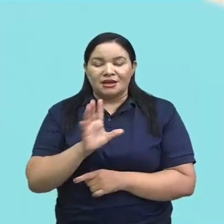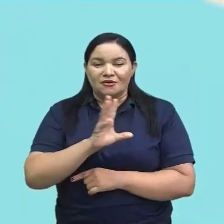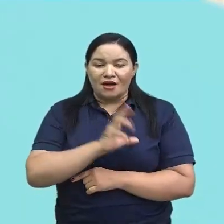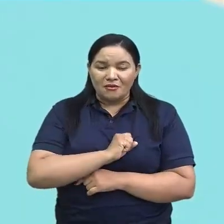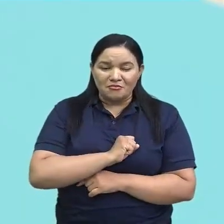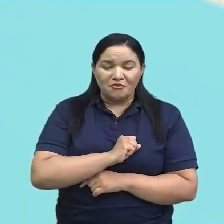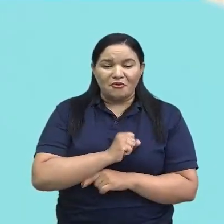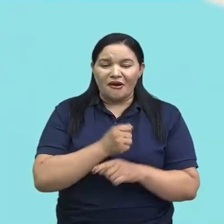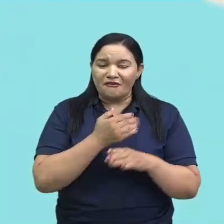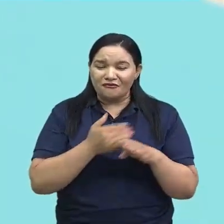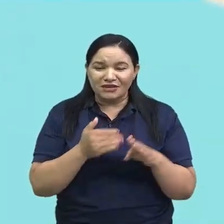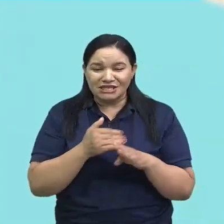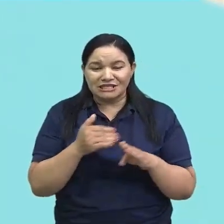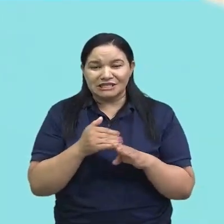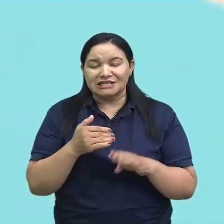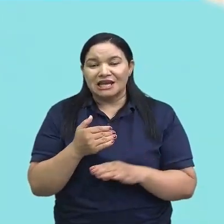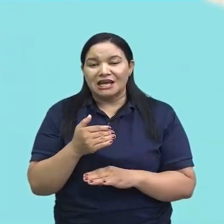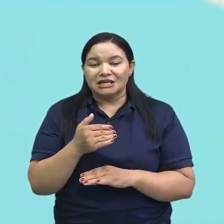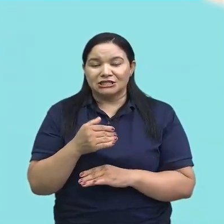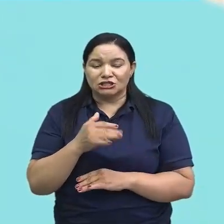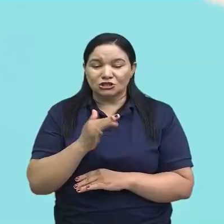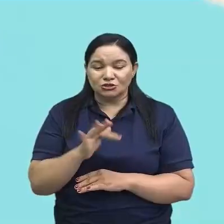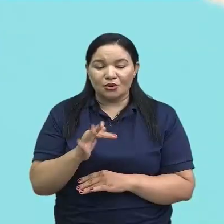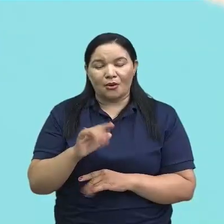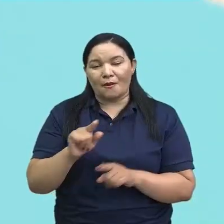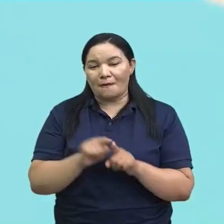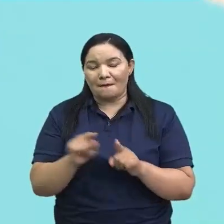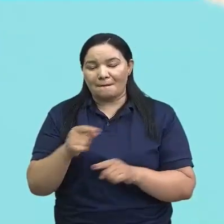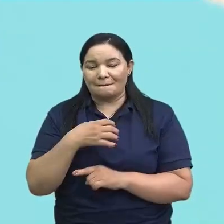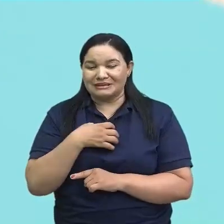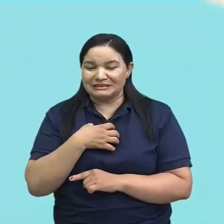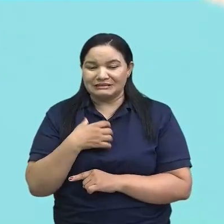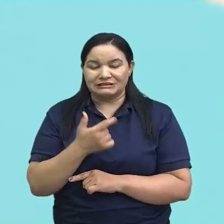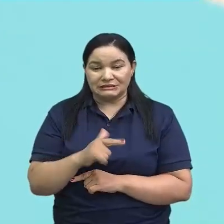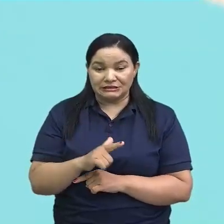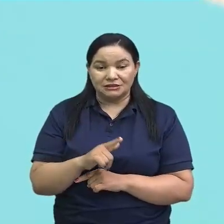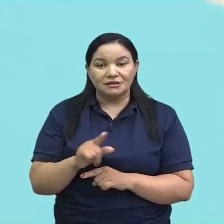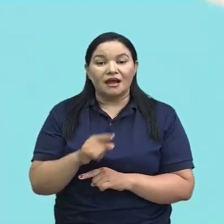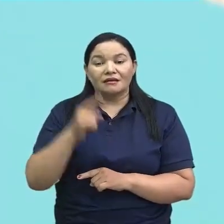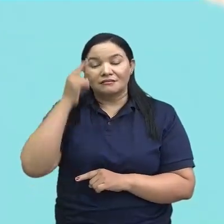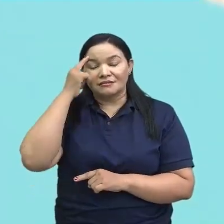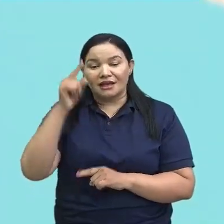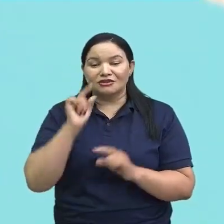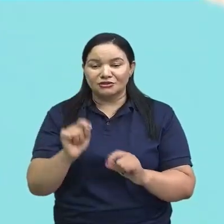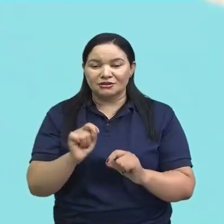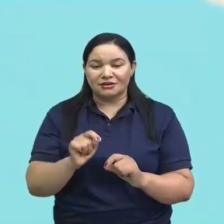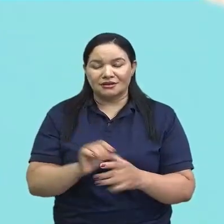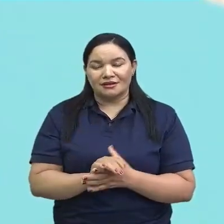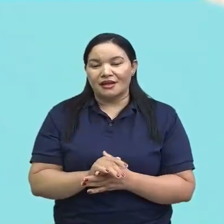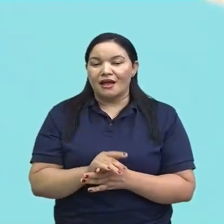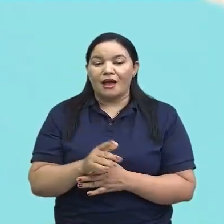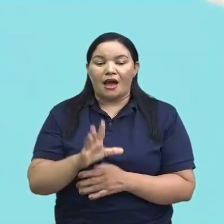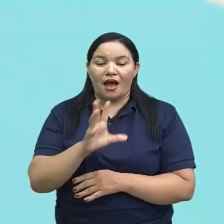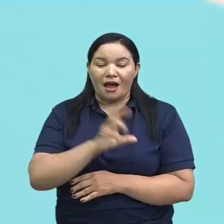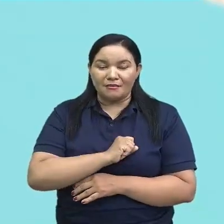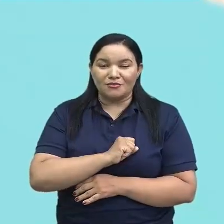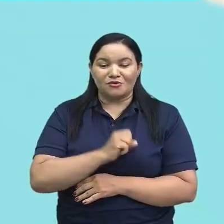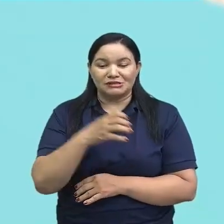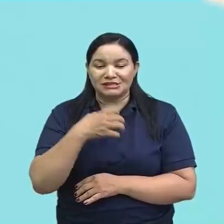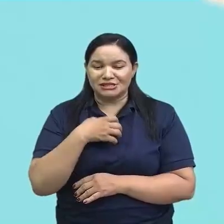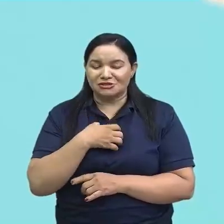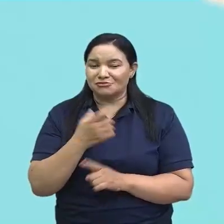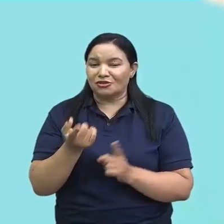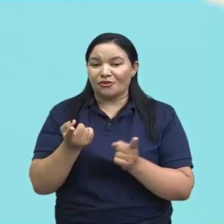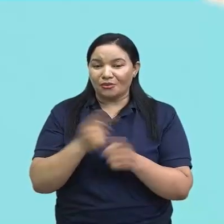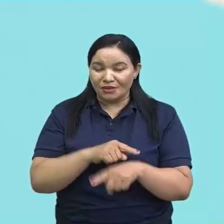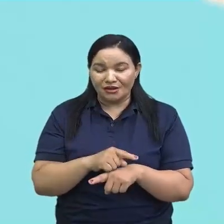dói e não se sente. Que ideia eu reforço com esse paradoxo, com essa ideia absurda? De que o amor é um sentimento contraditório,